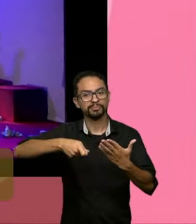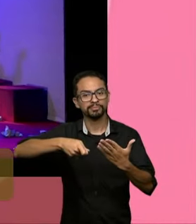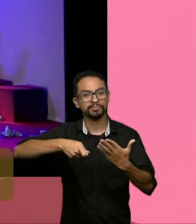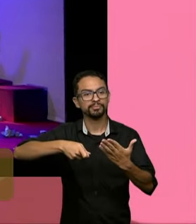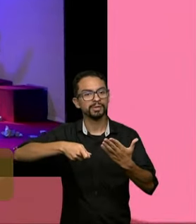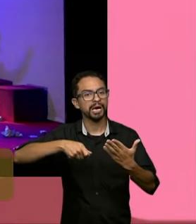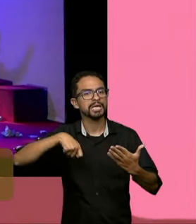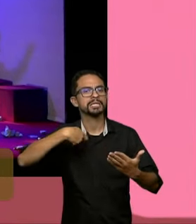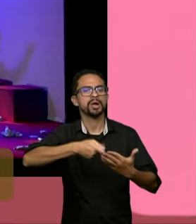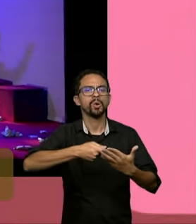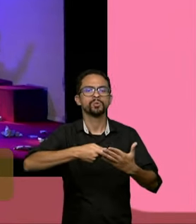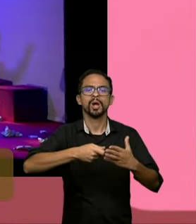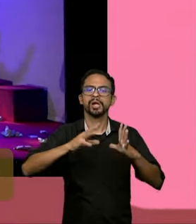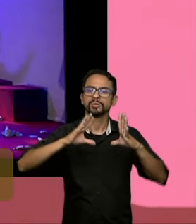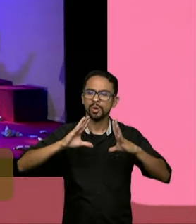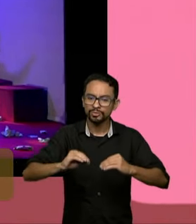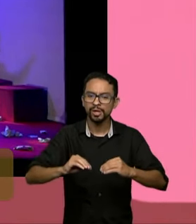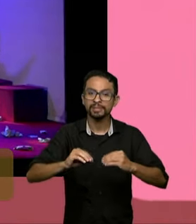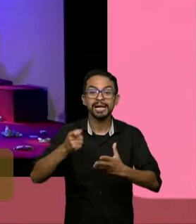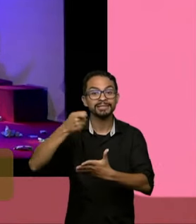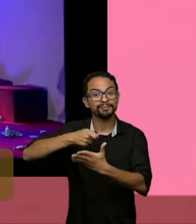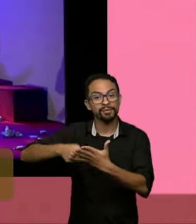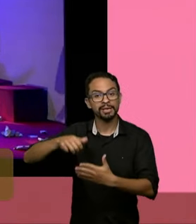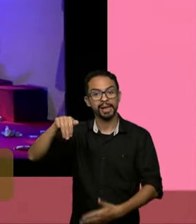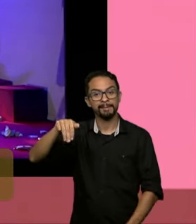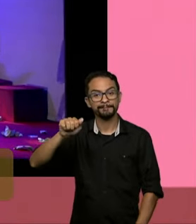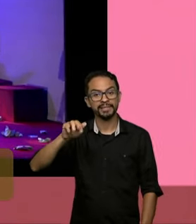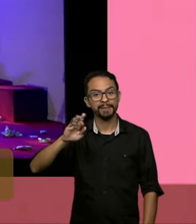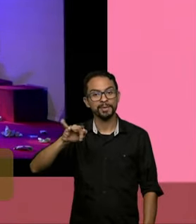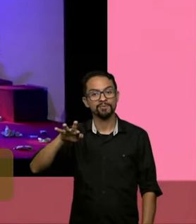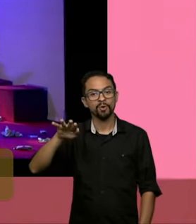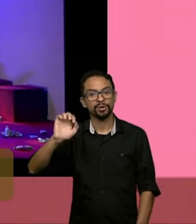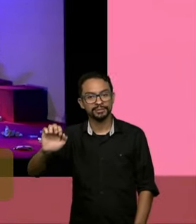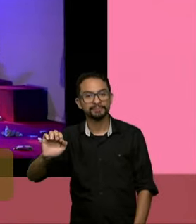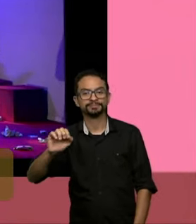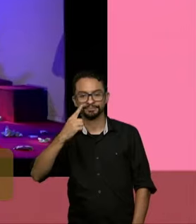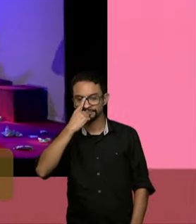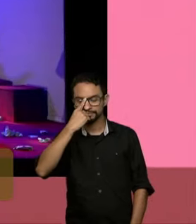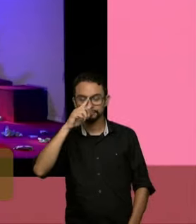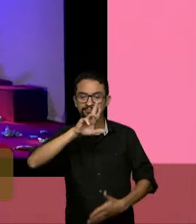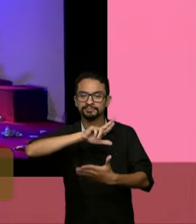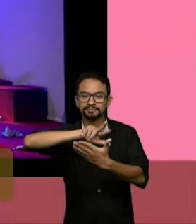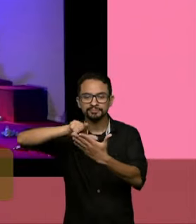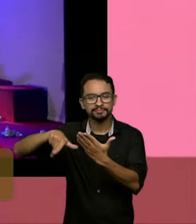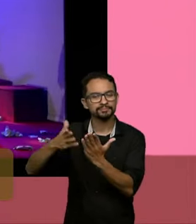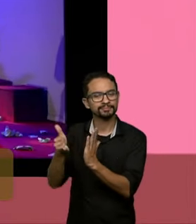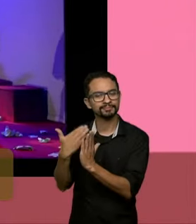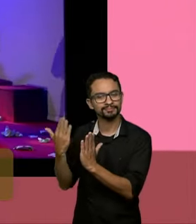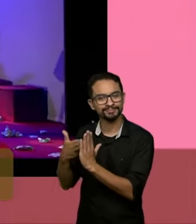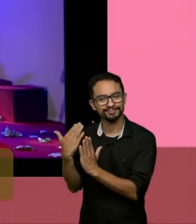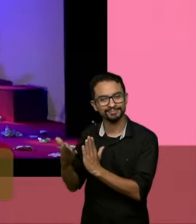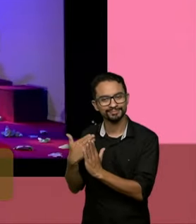como soturno. Escreveu Metamorfose, Pelo amor de Deus. Da barata, o cara vira barata.